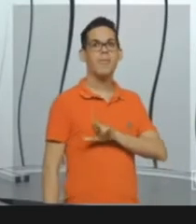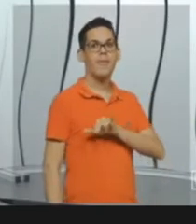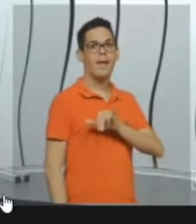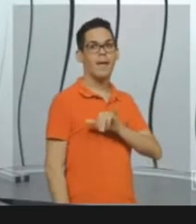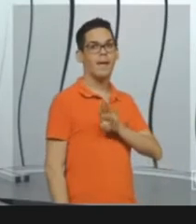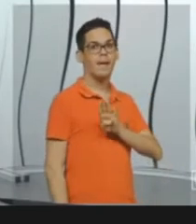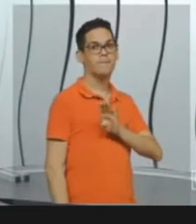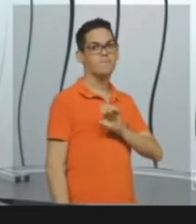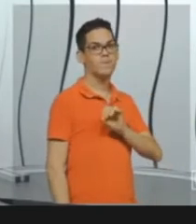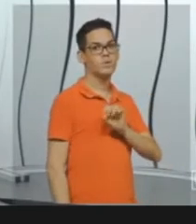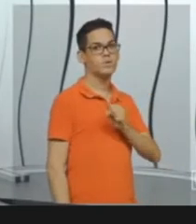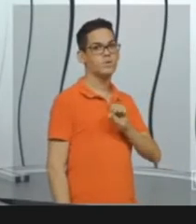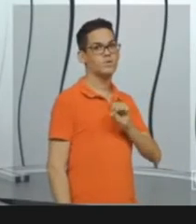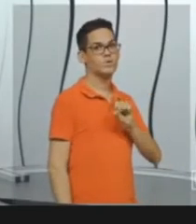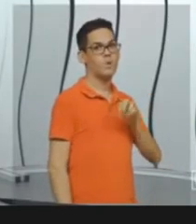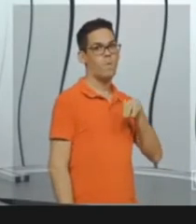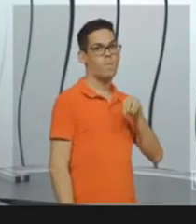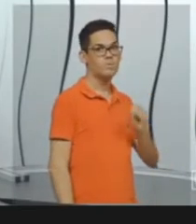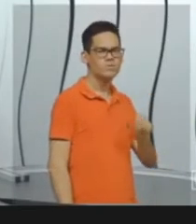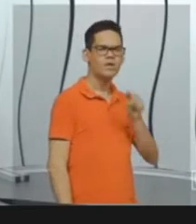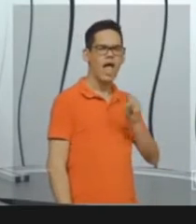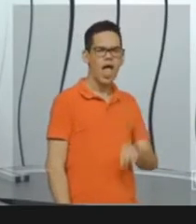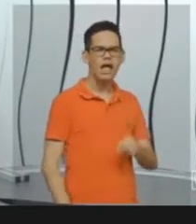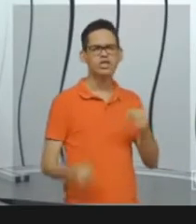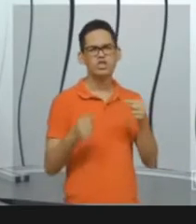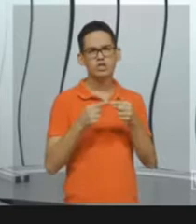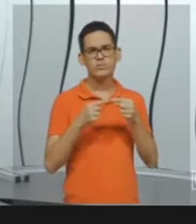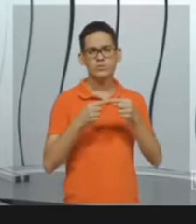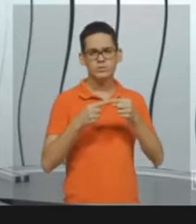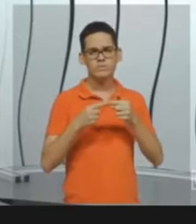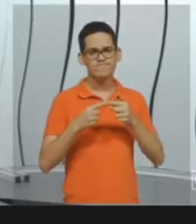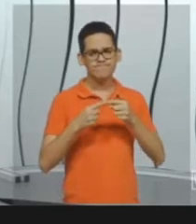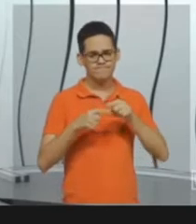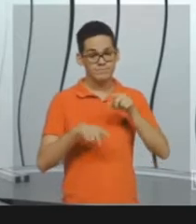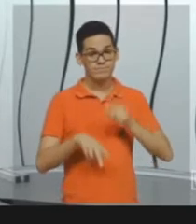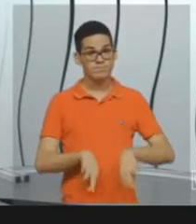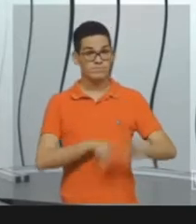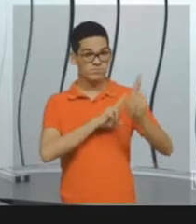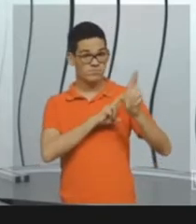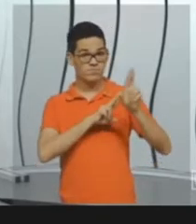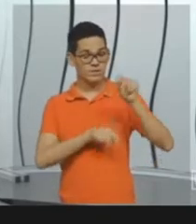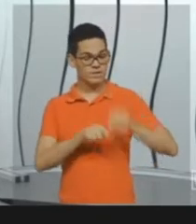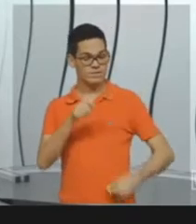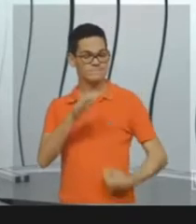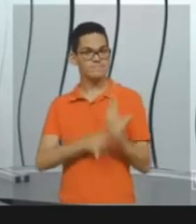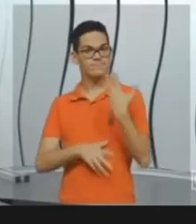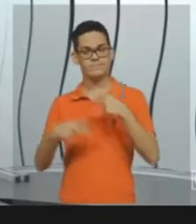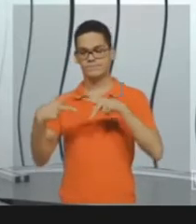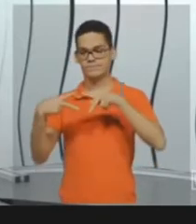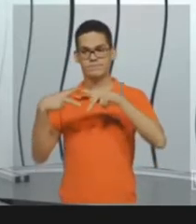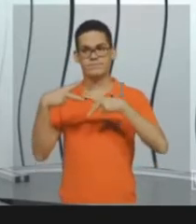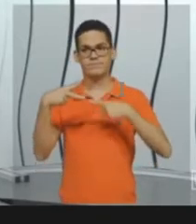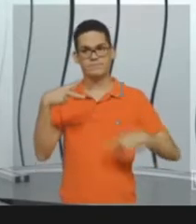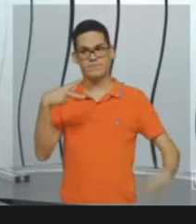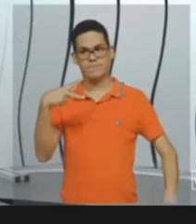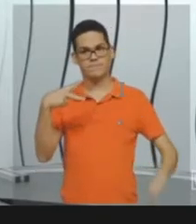organelas celulares, os ribossomos responsáveis pela produção de proteínas.